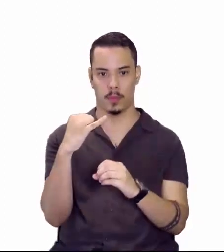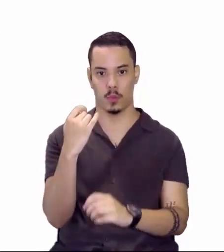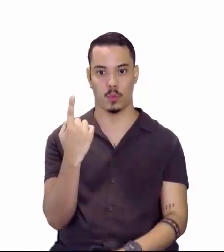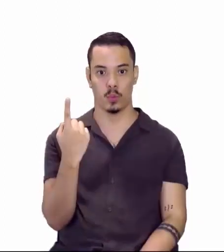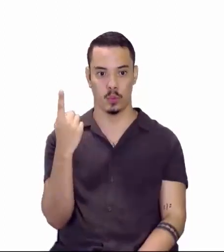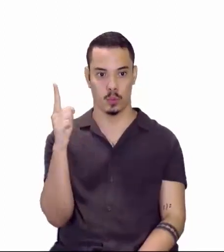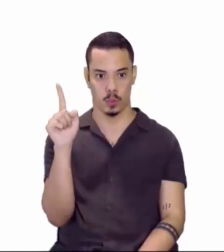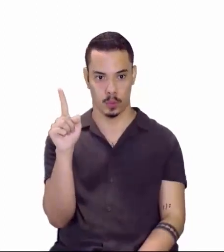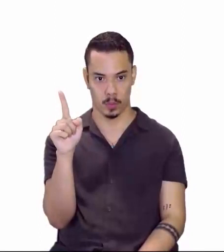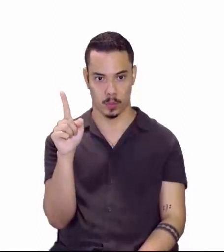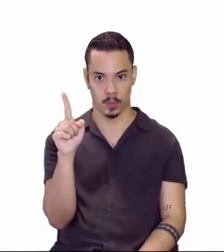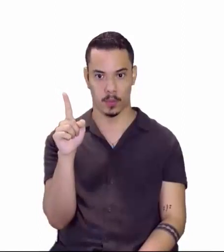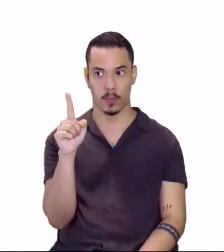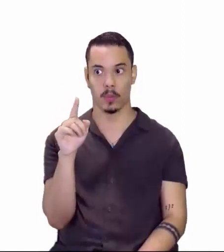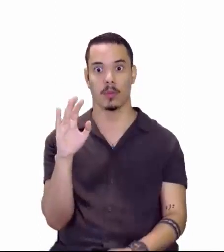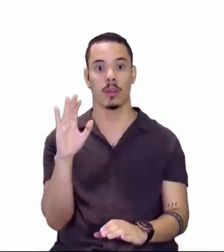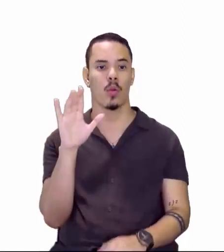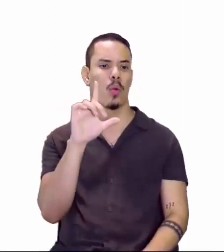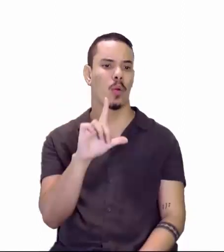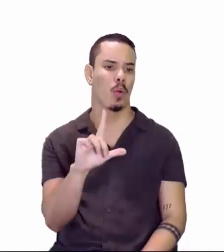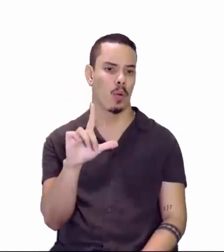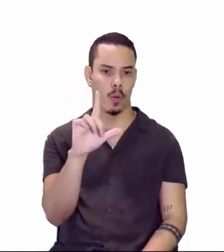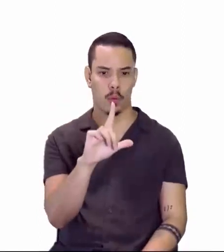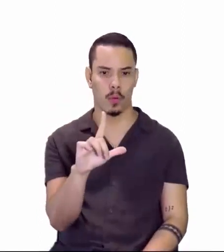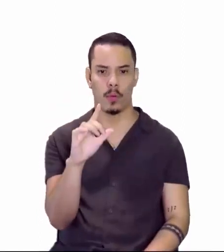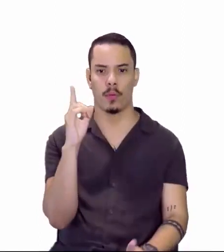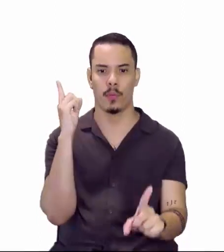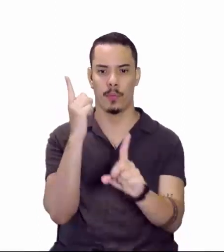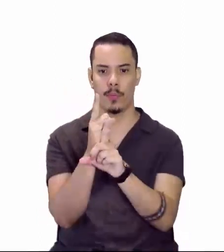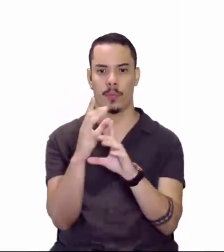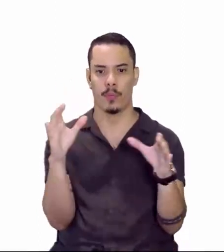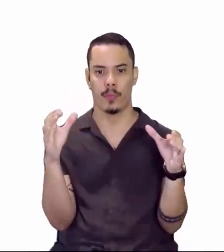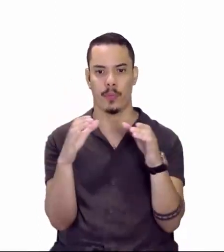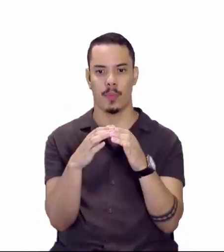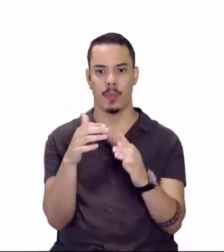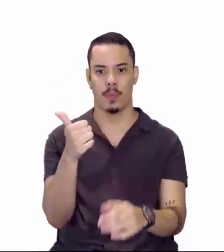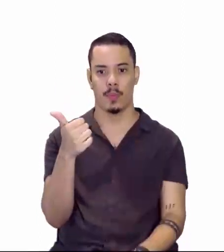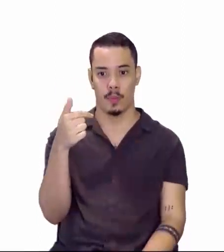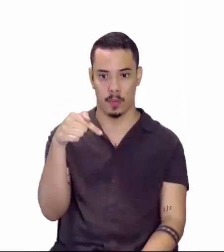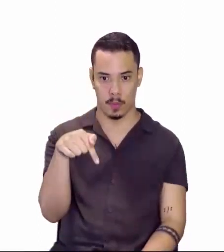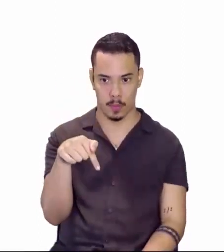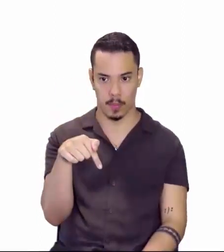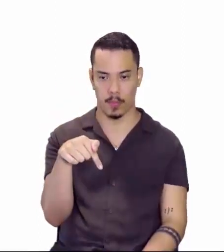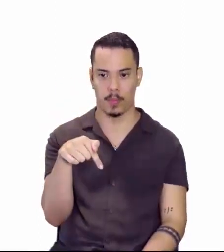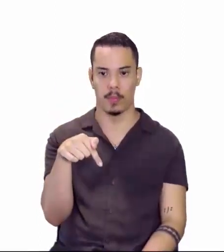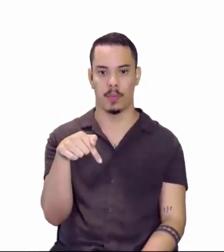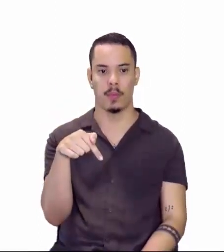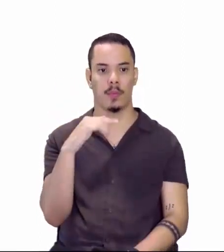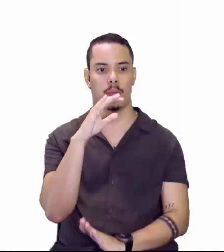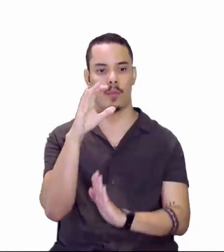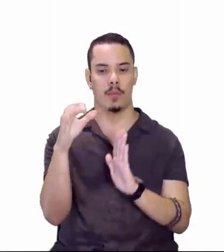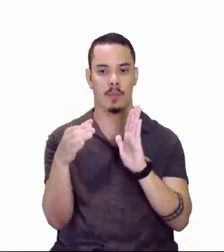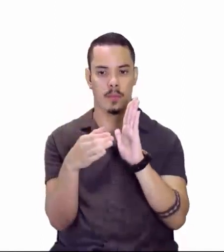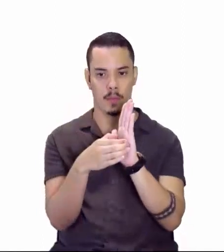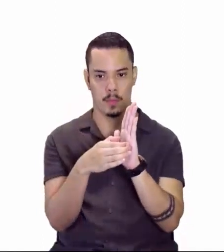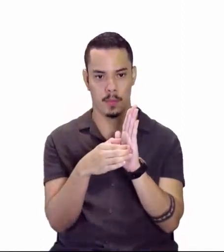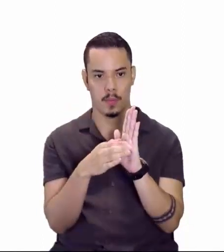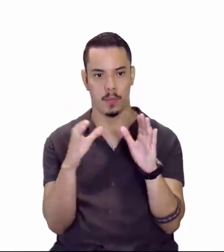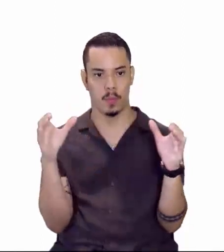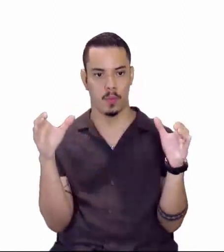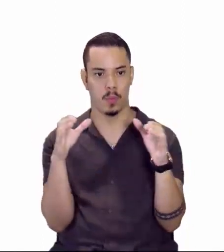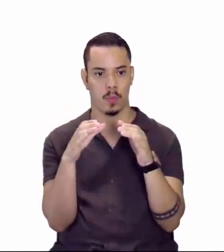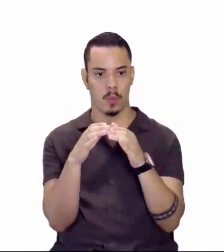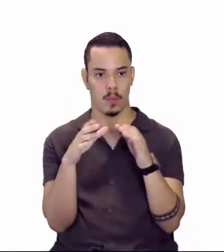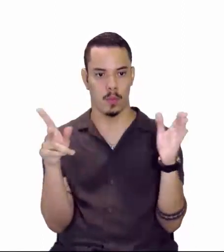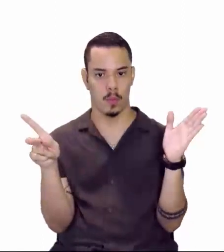camada, lógico, ele se encontra no grupo 17, que é exatamente um grupo